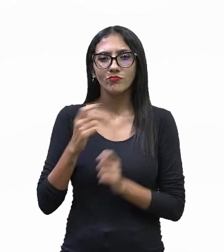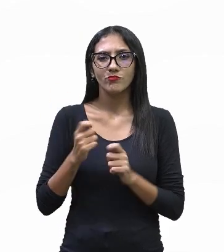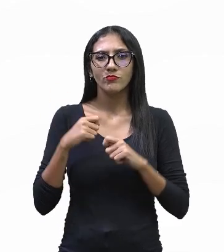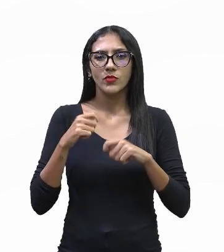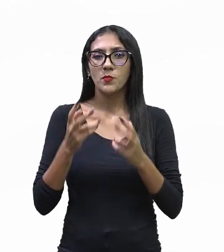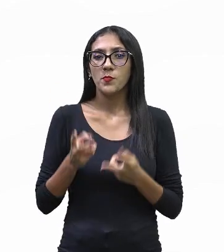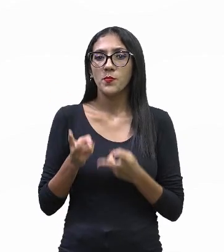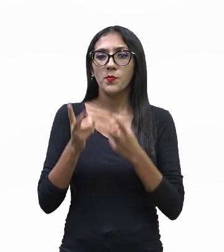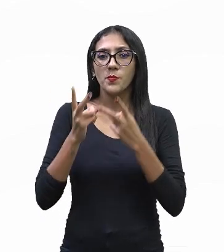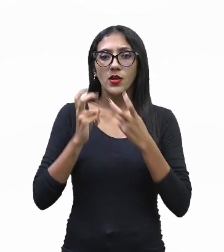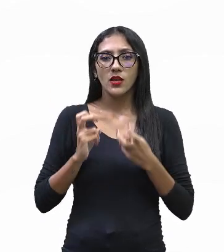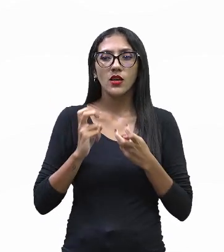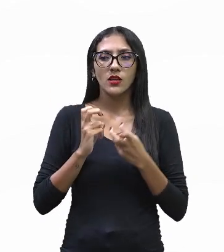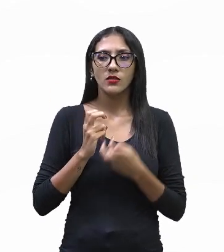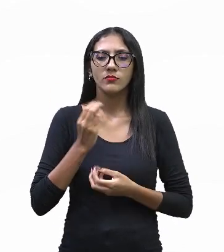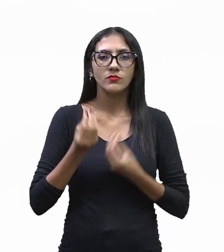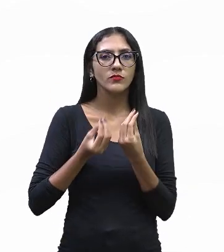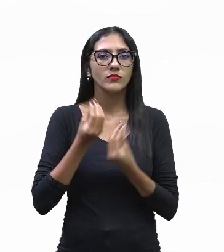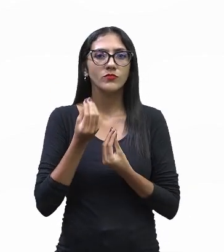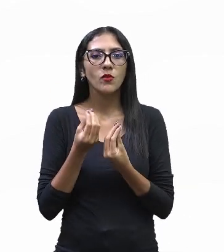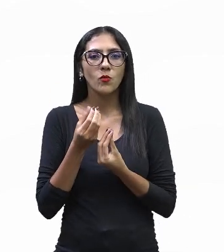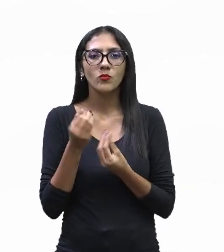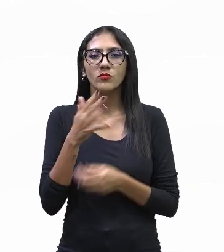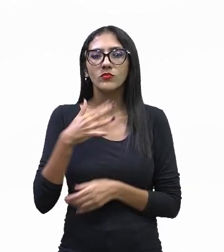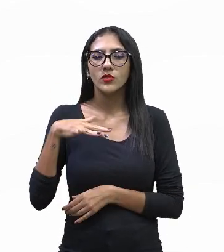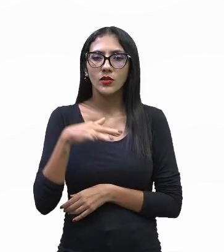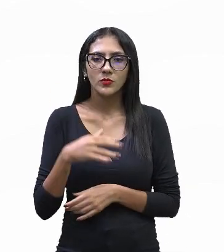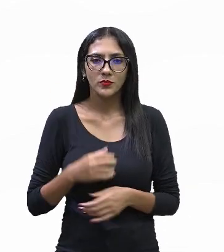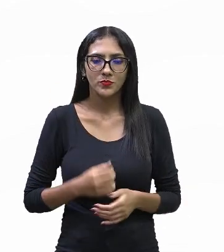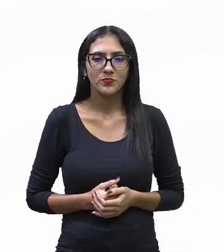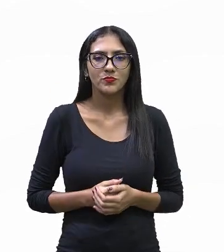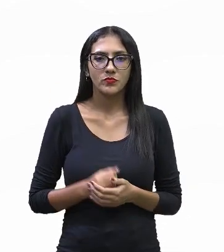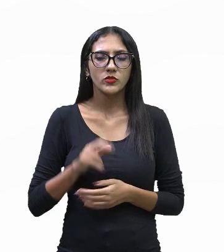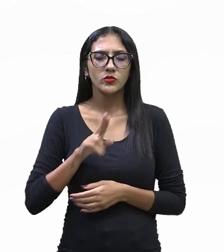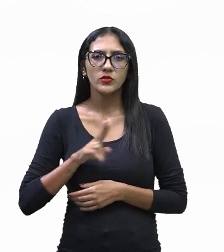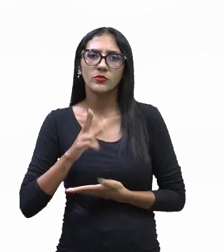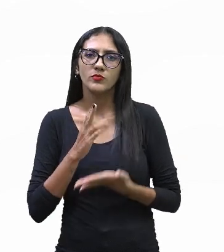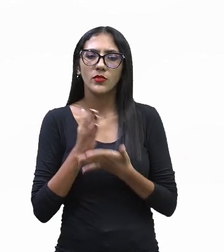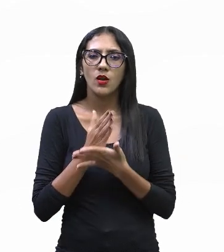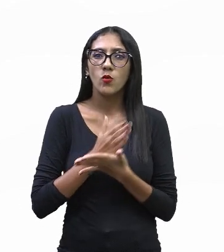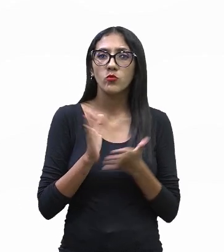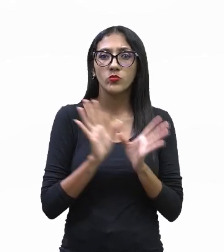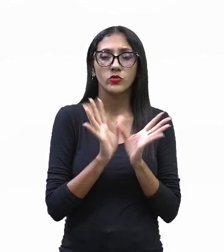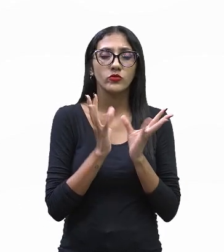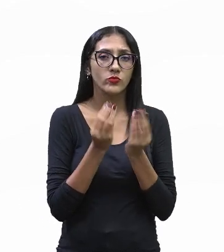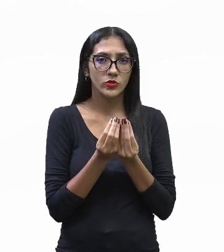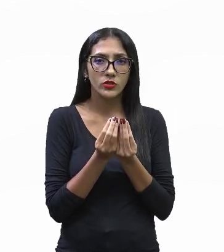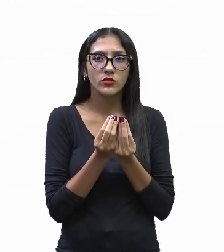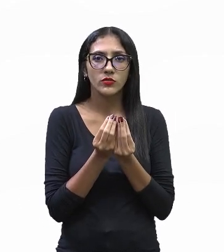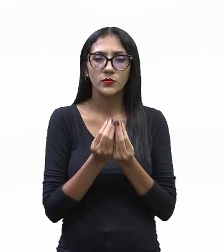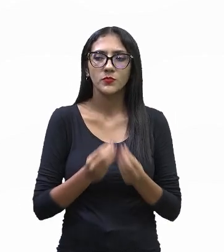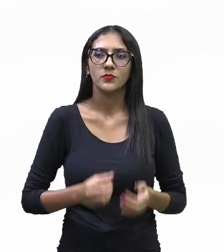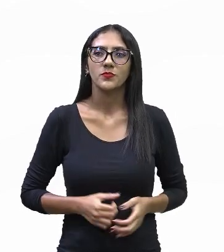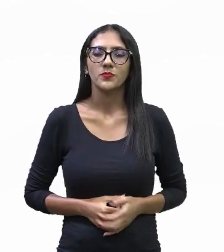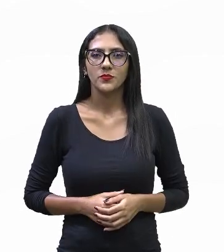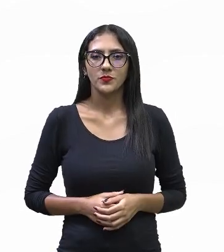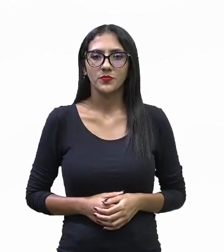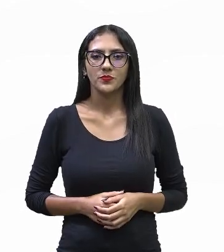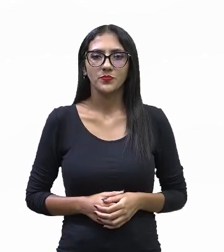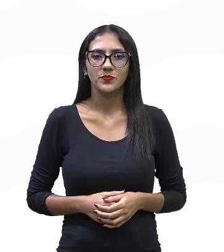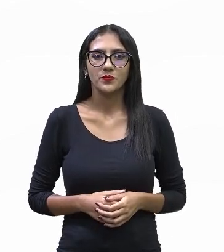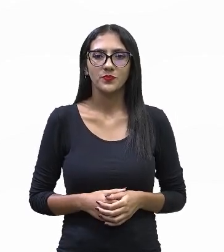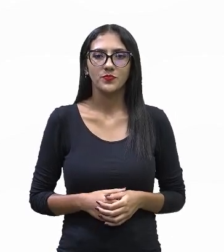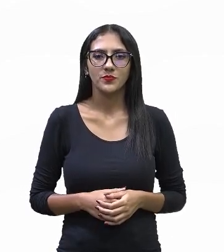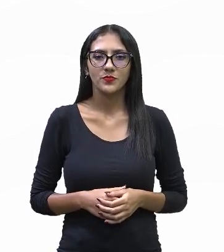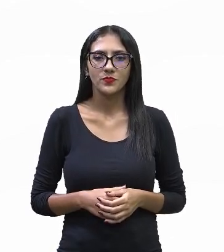esse elemento circulando no ambiente na forma aí de algumas substâncias, tá? E aí a gente